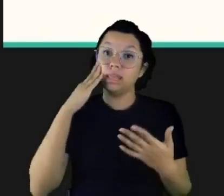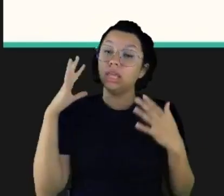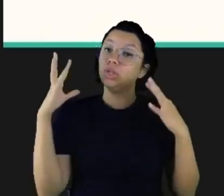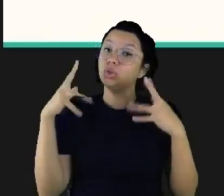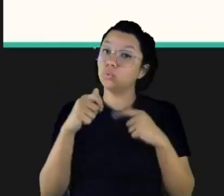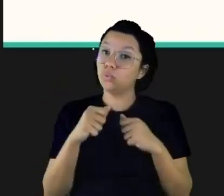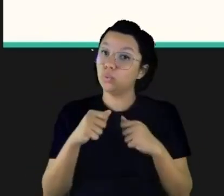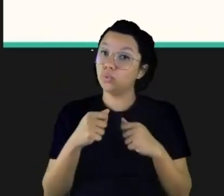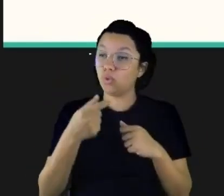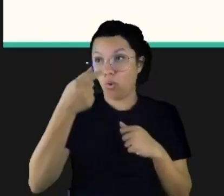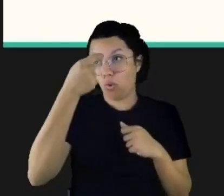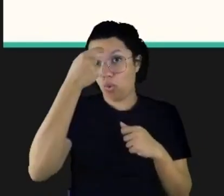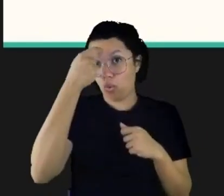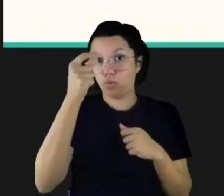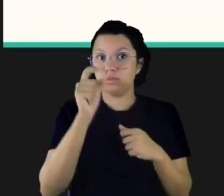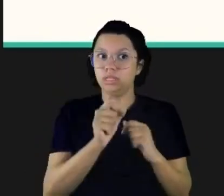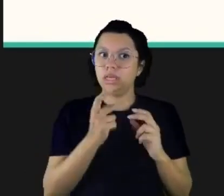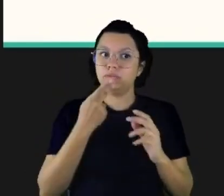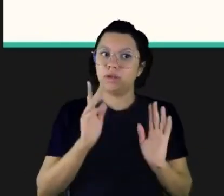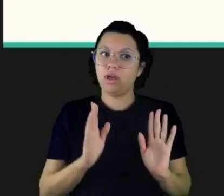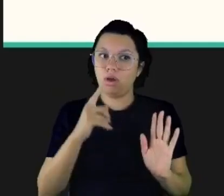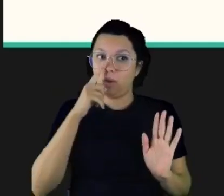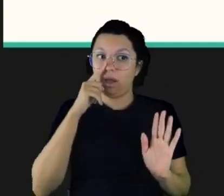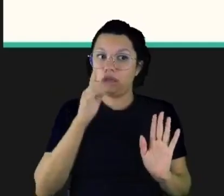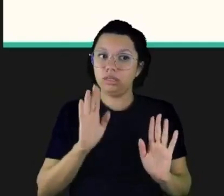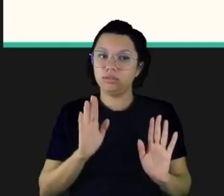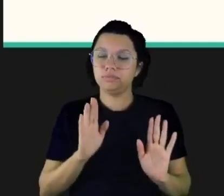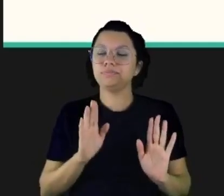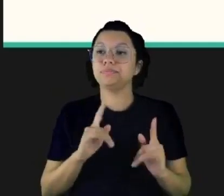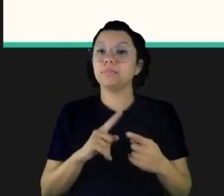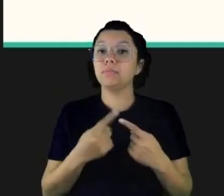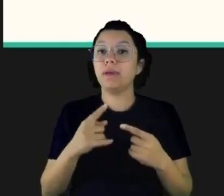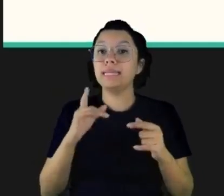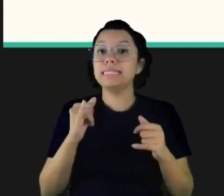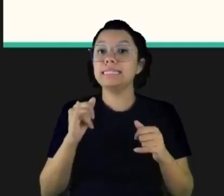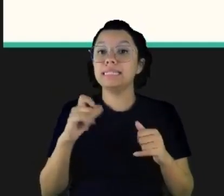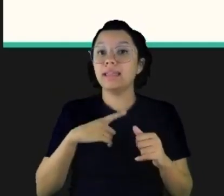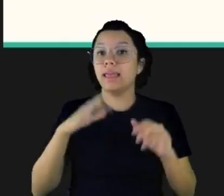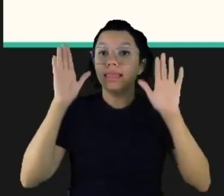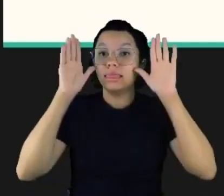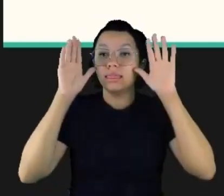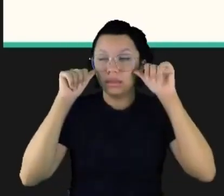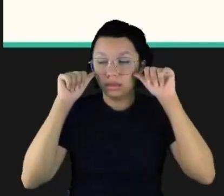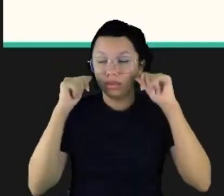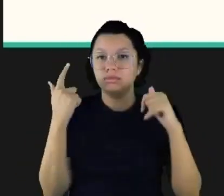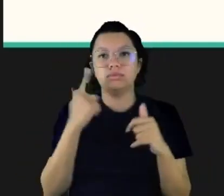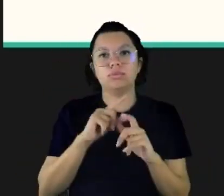do risco e beleza. Agora, se ele tem demência, não dá para fazer assim. Então, a gente